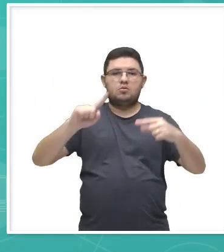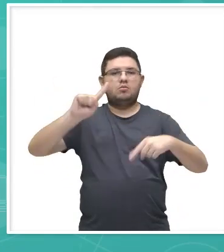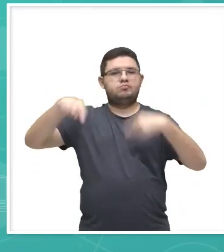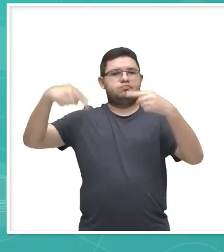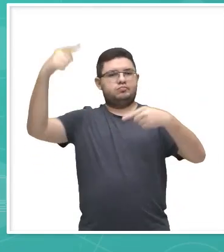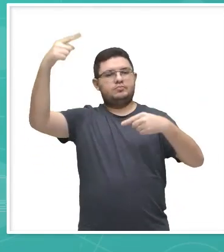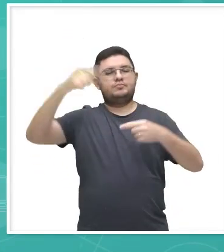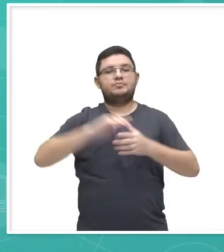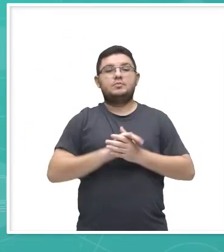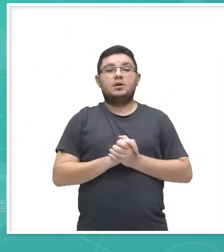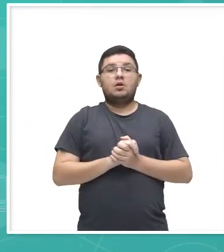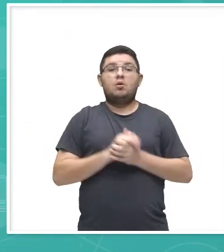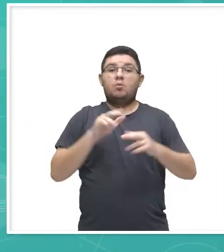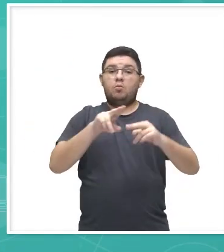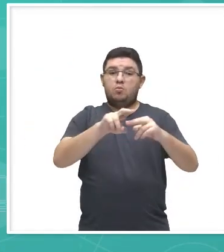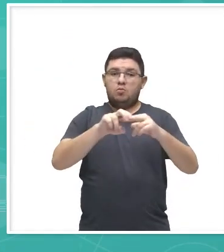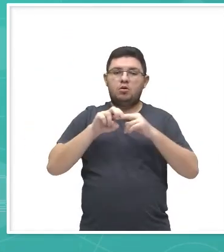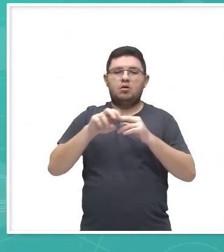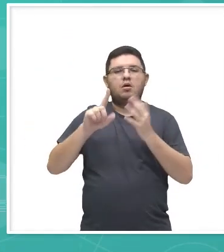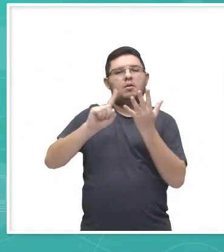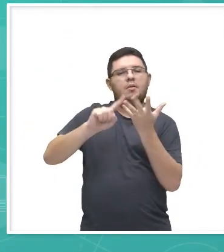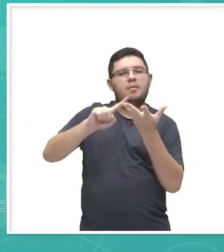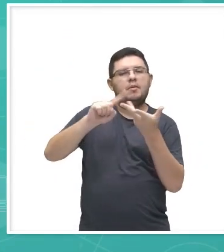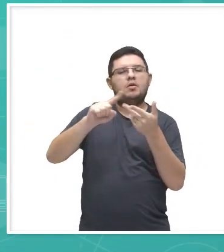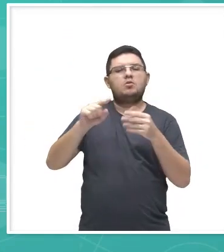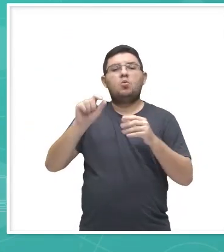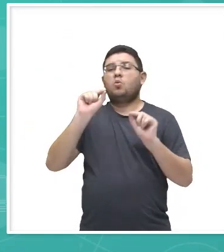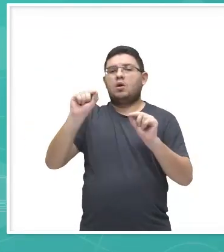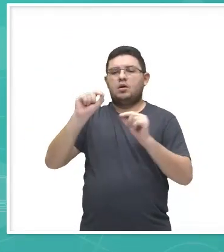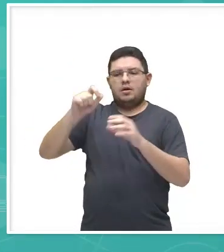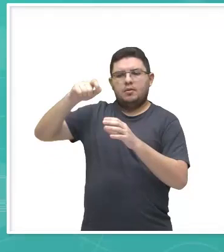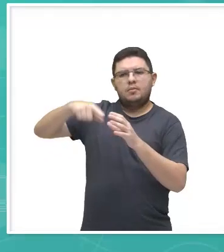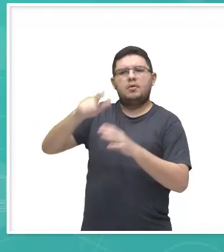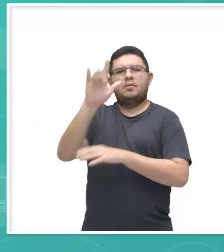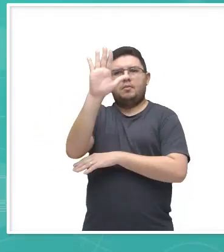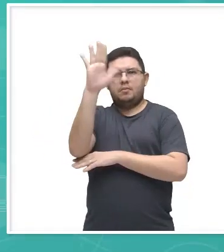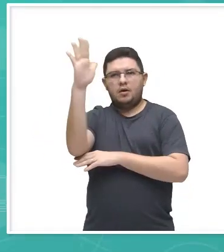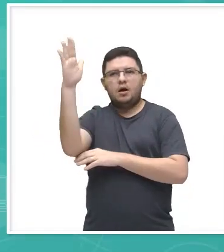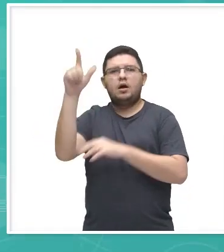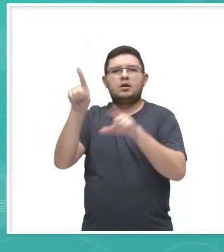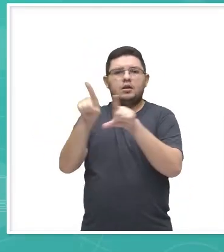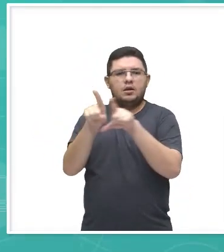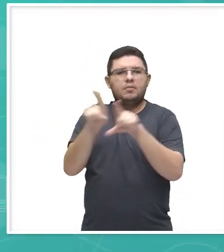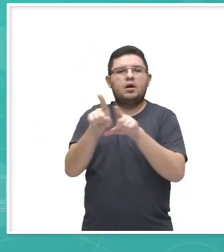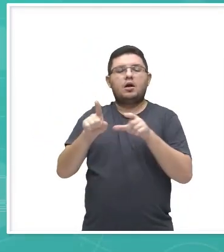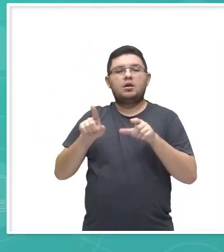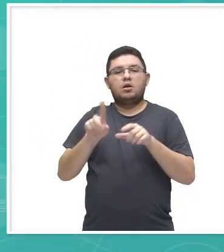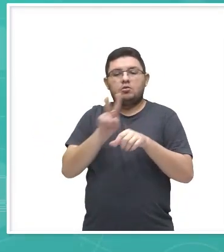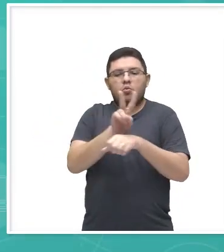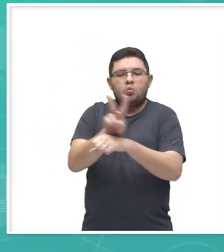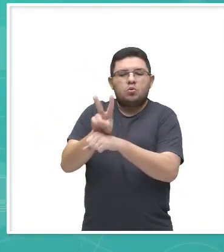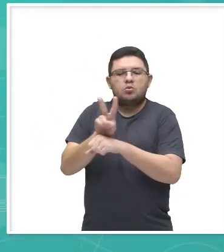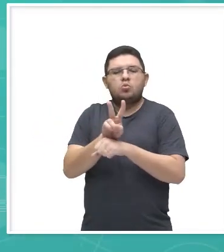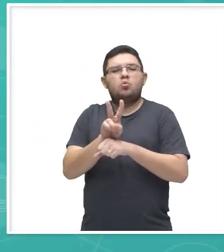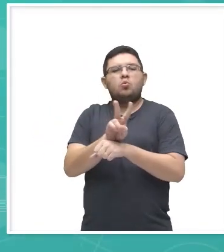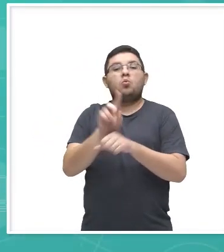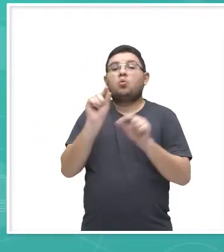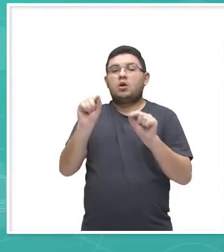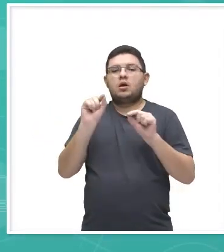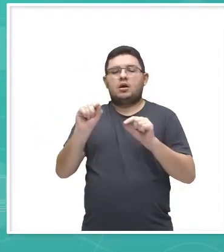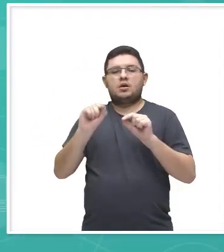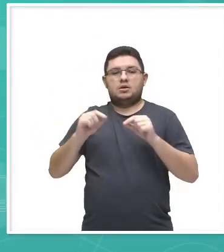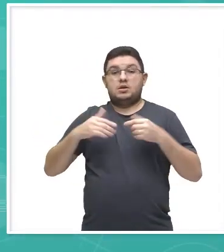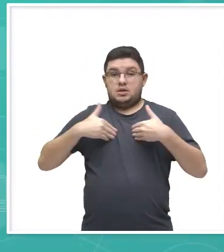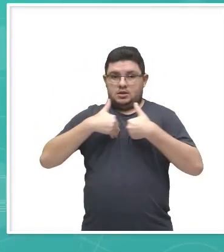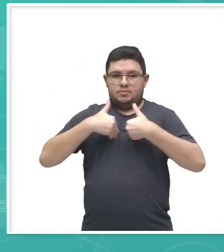Tanto da agricultura, né, do cultivo e também da criação aí de animais, né, no caso da pecuária. Aí